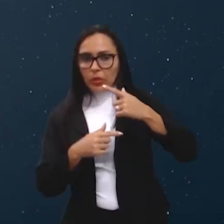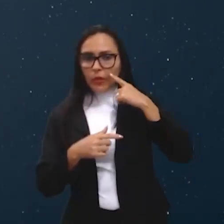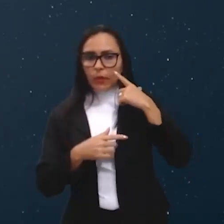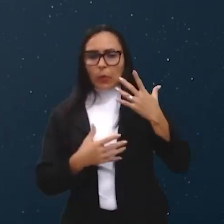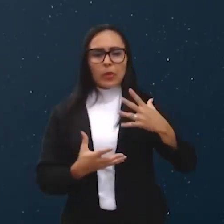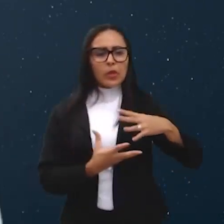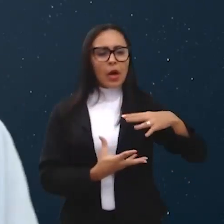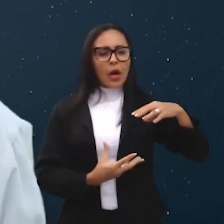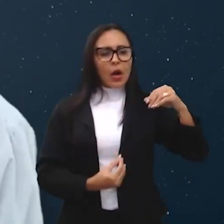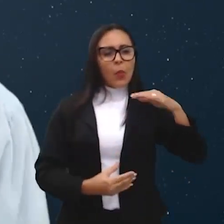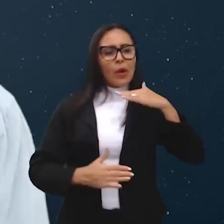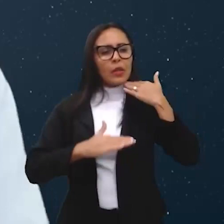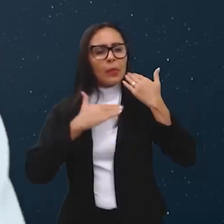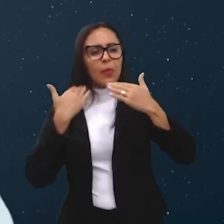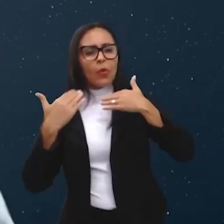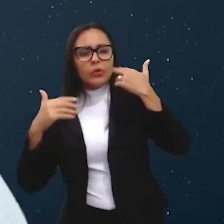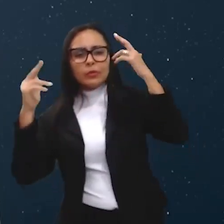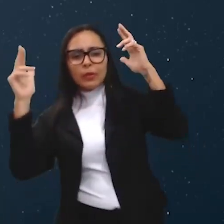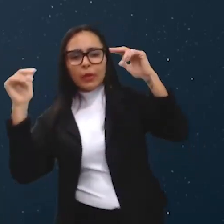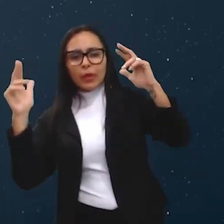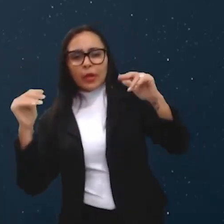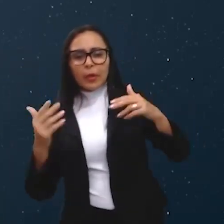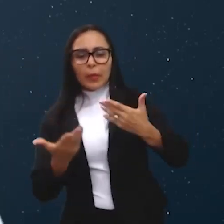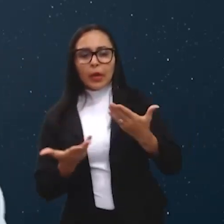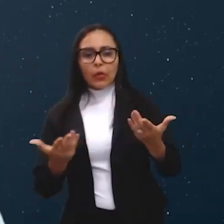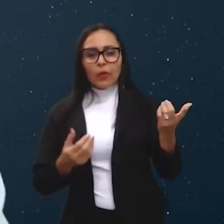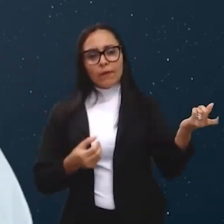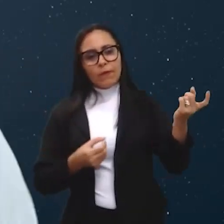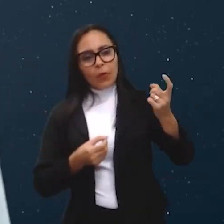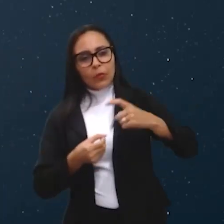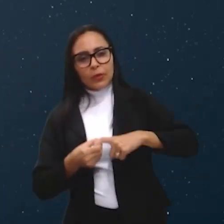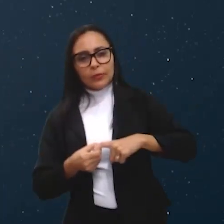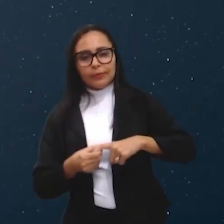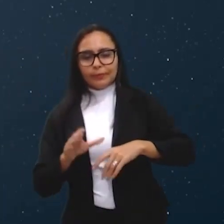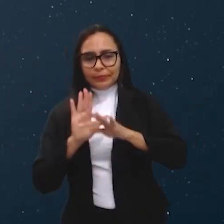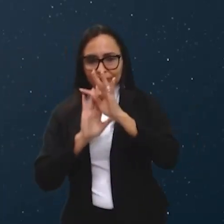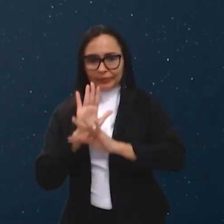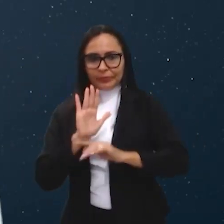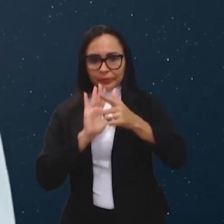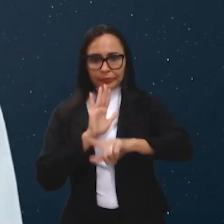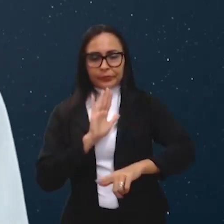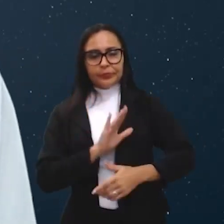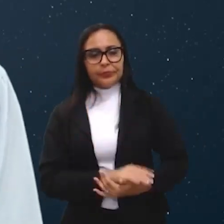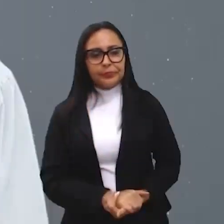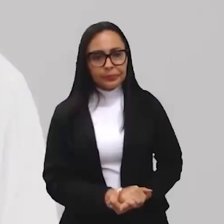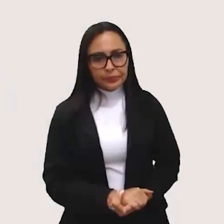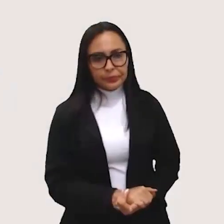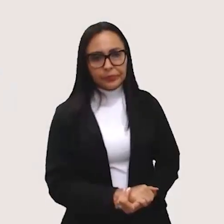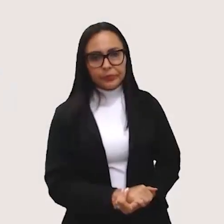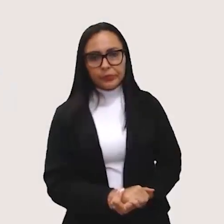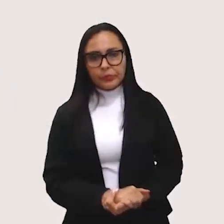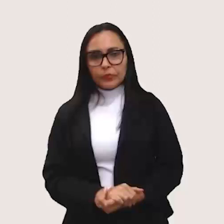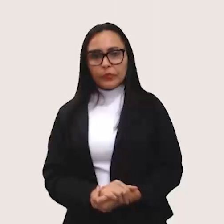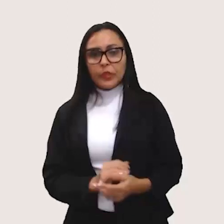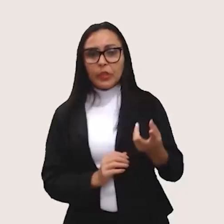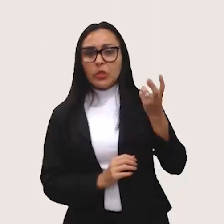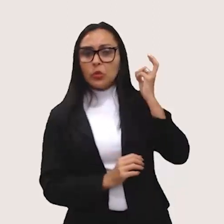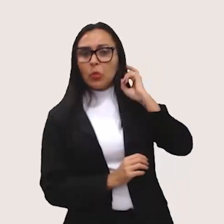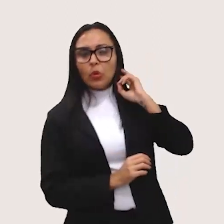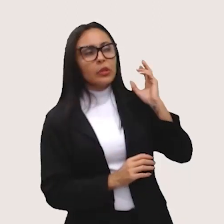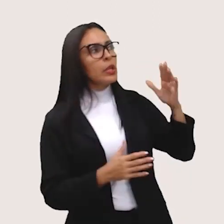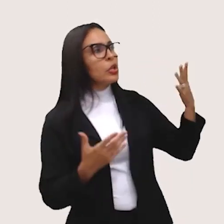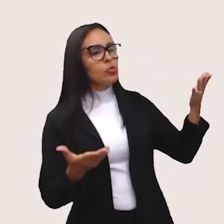na morte, no tema da morte. E agora a gente retoma isso, né? Bora ver o texto de novo, olha aí. Ó. Meu Deus, e este morcego? E